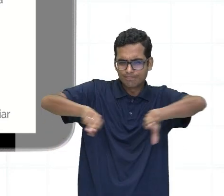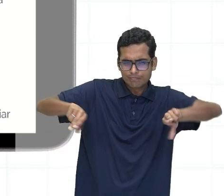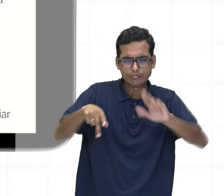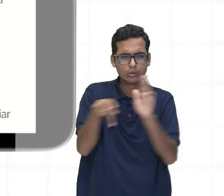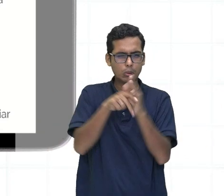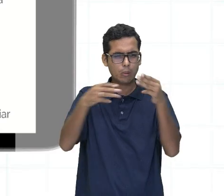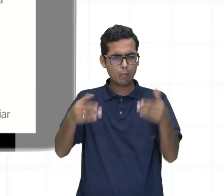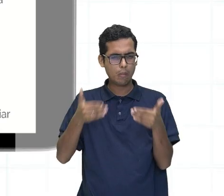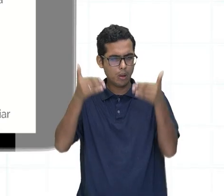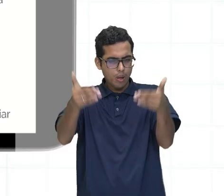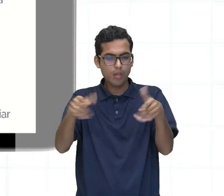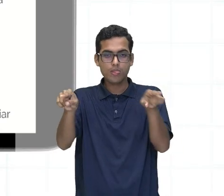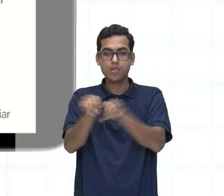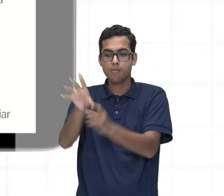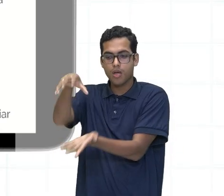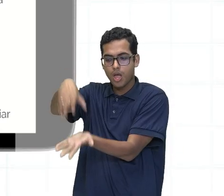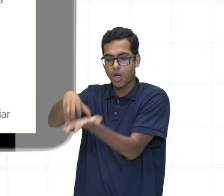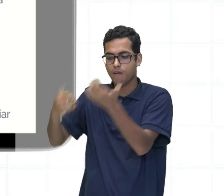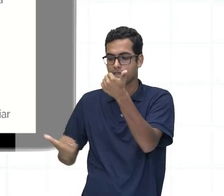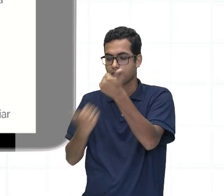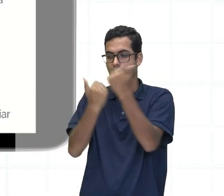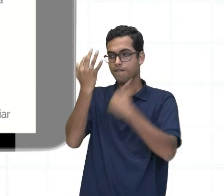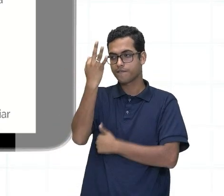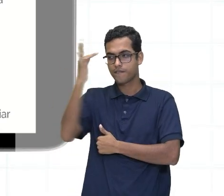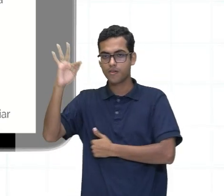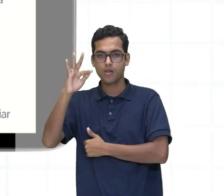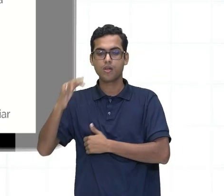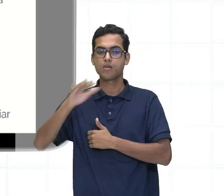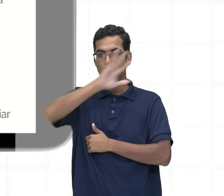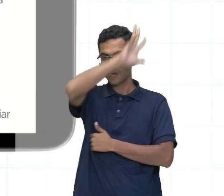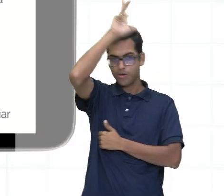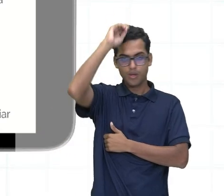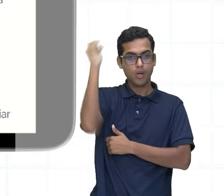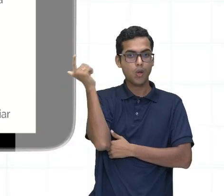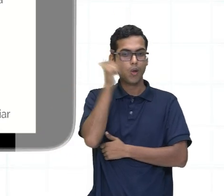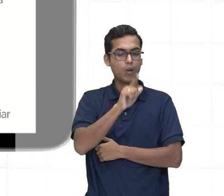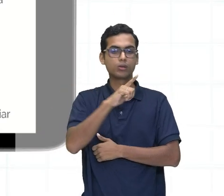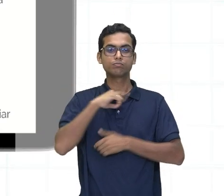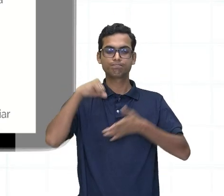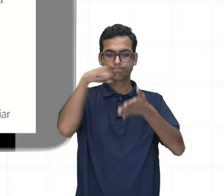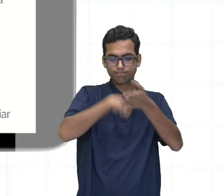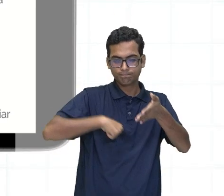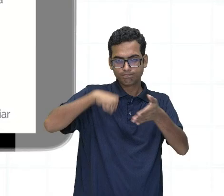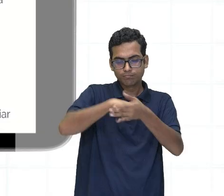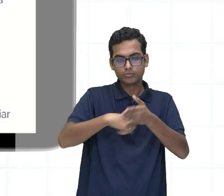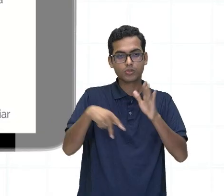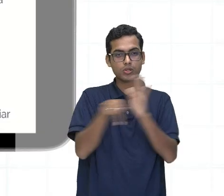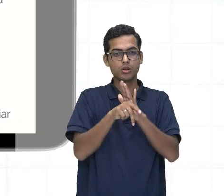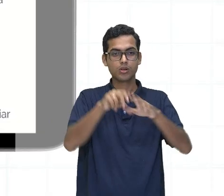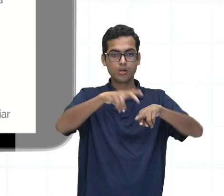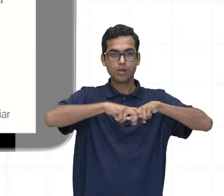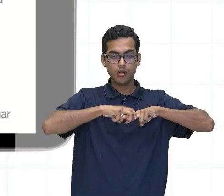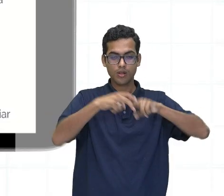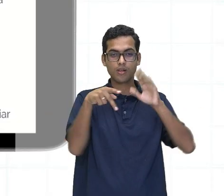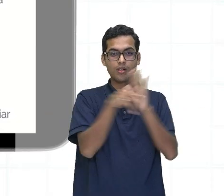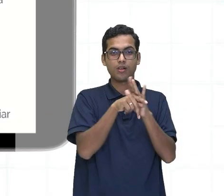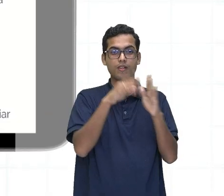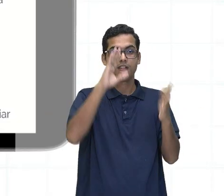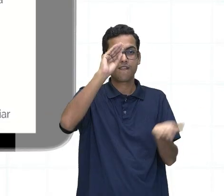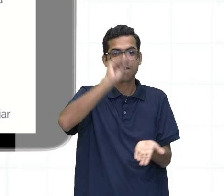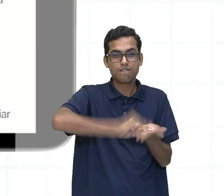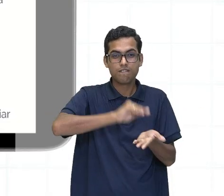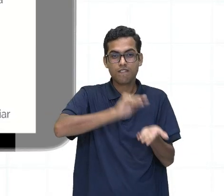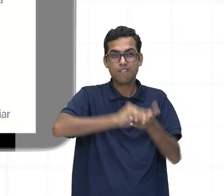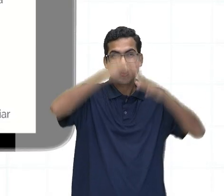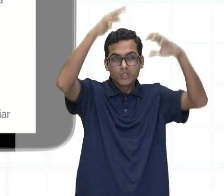órgãos federais para auxiliar a população amazonense a enfrentar os transtornos causados pela falta de chuva, tá? Então aí a matéria